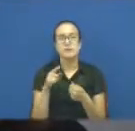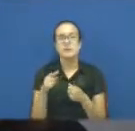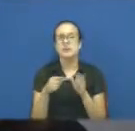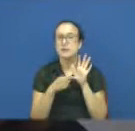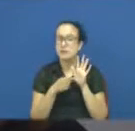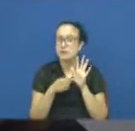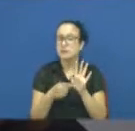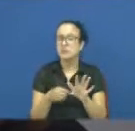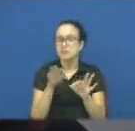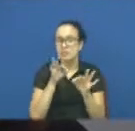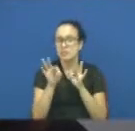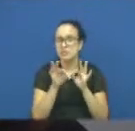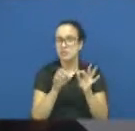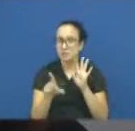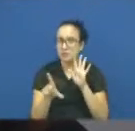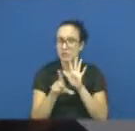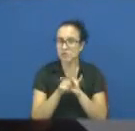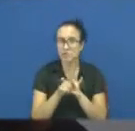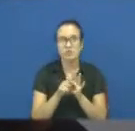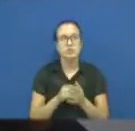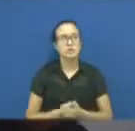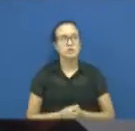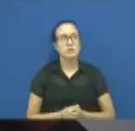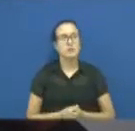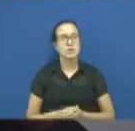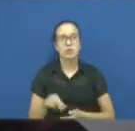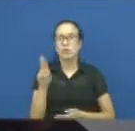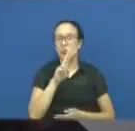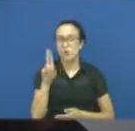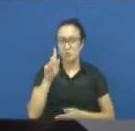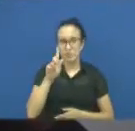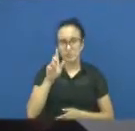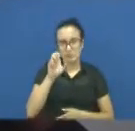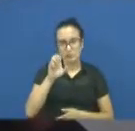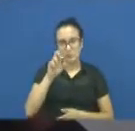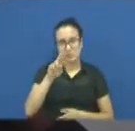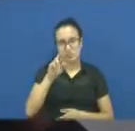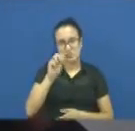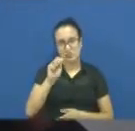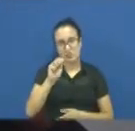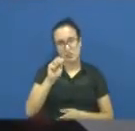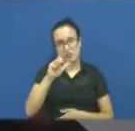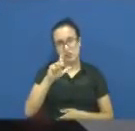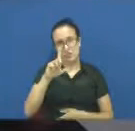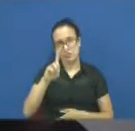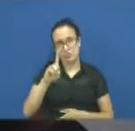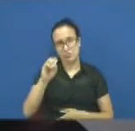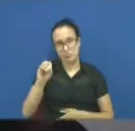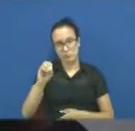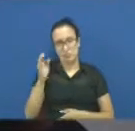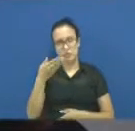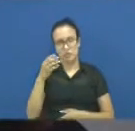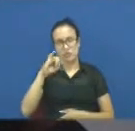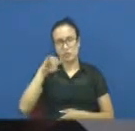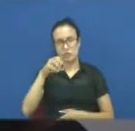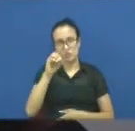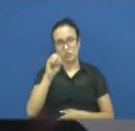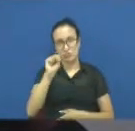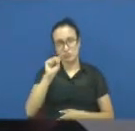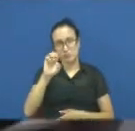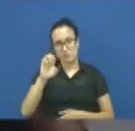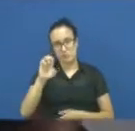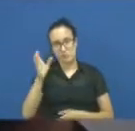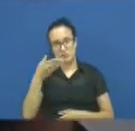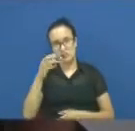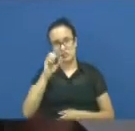muito respeitosamente o nome do Dr. Geraldo José Soares para que seja perpetuada a